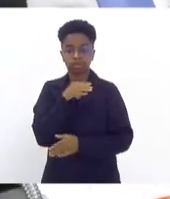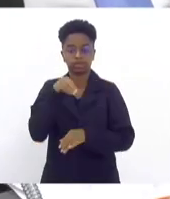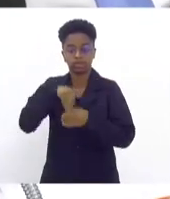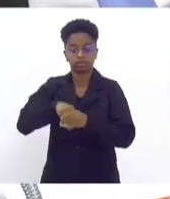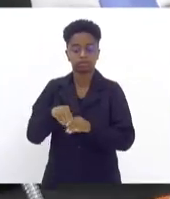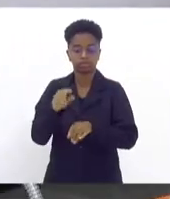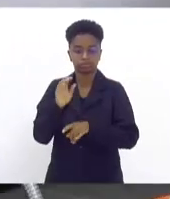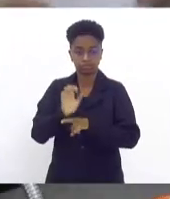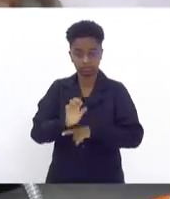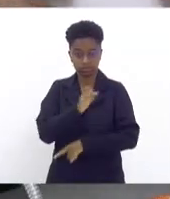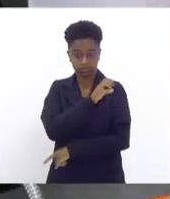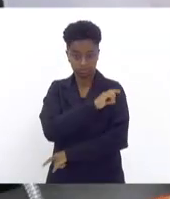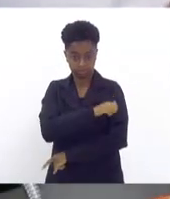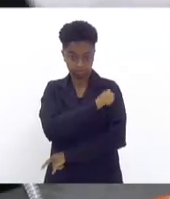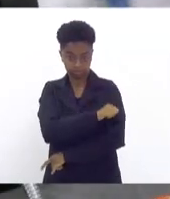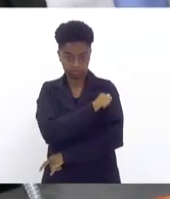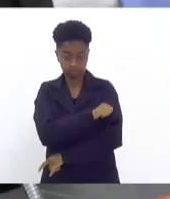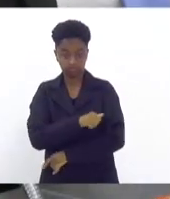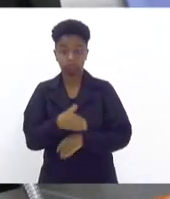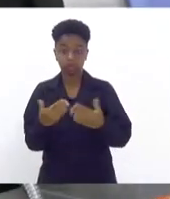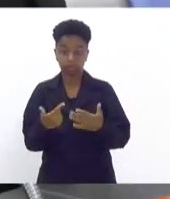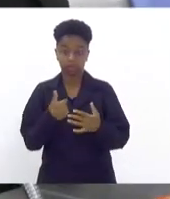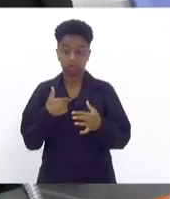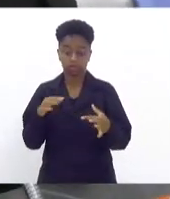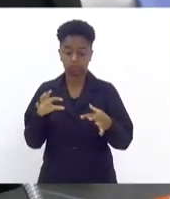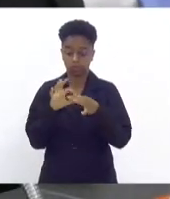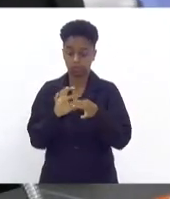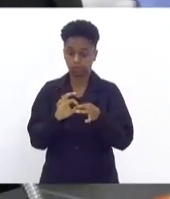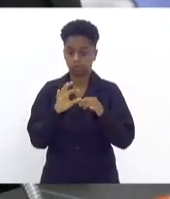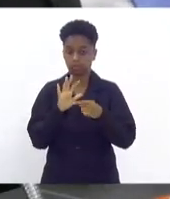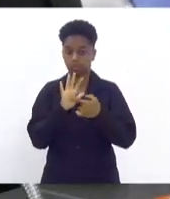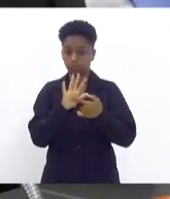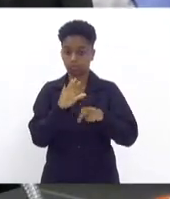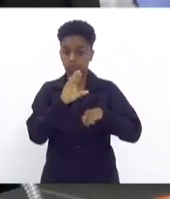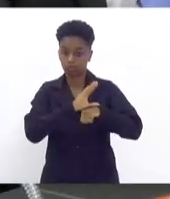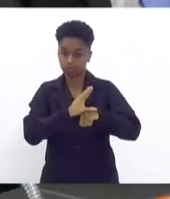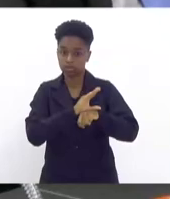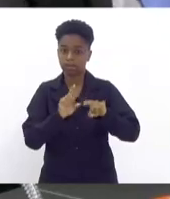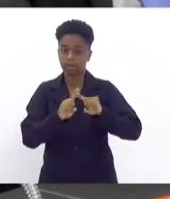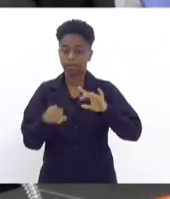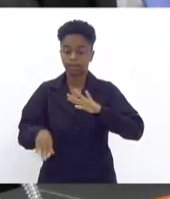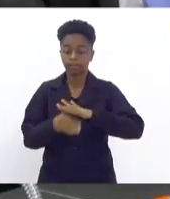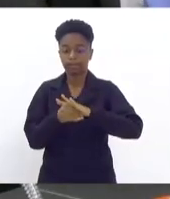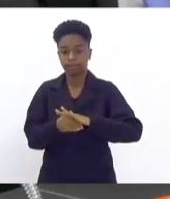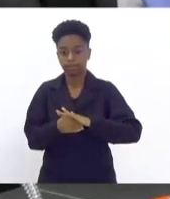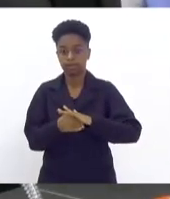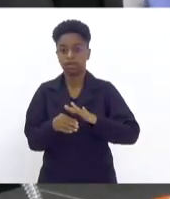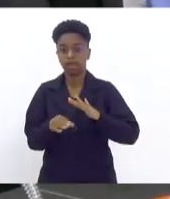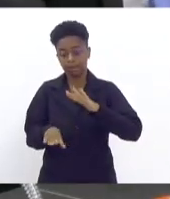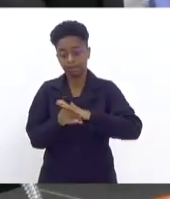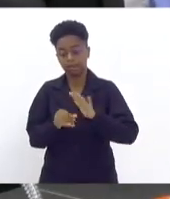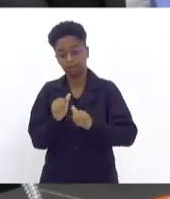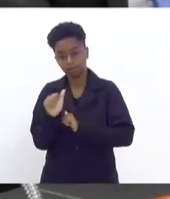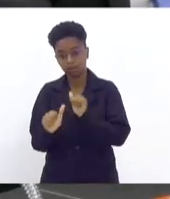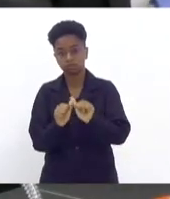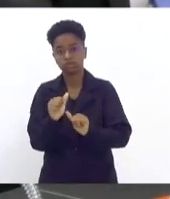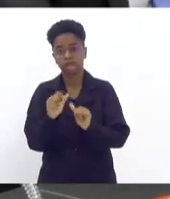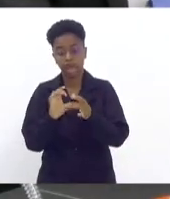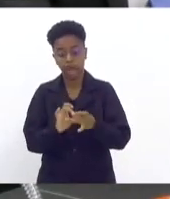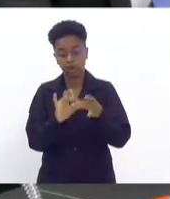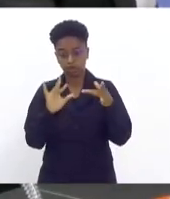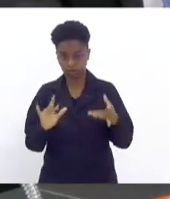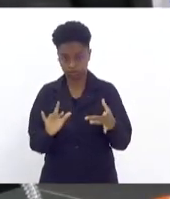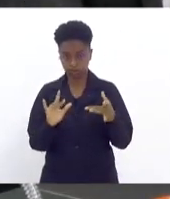Meu parecer é pela constitucionalidade com emendas. A emenda transformando o projeto em